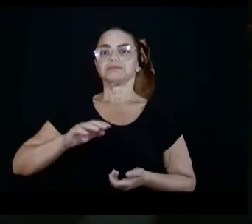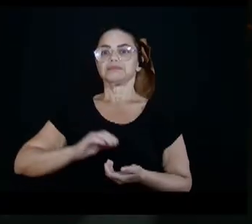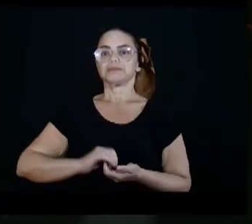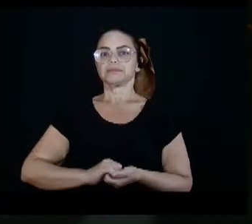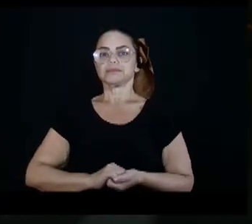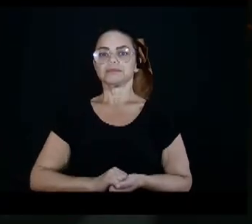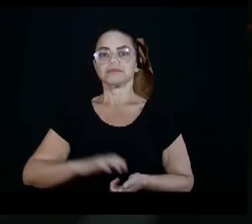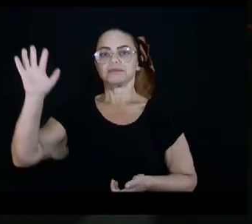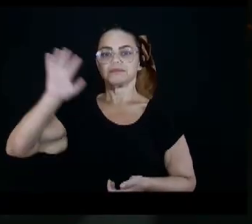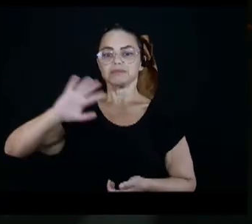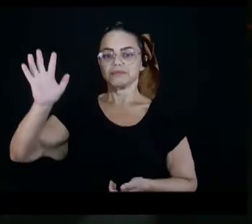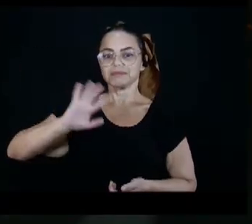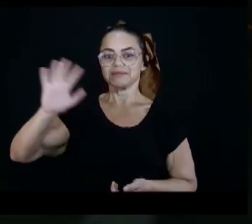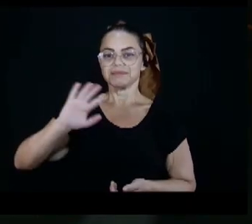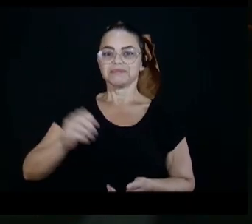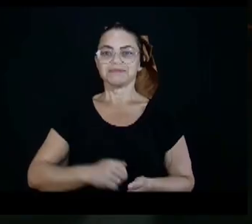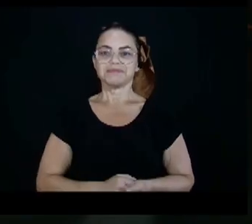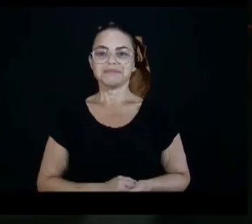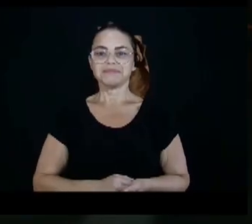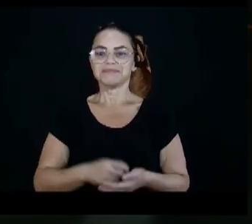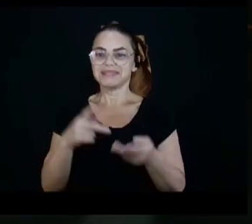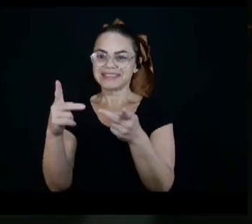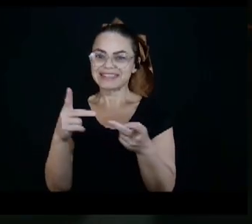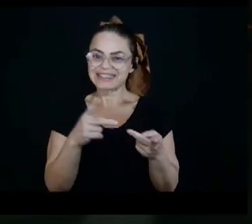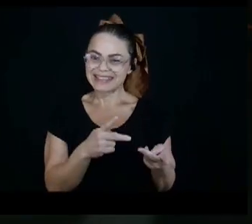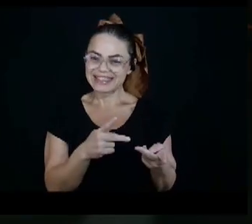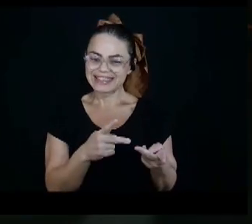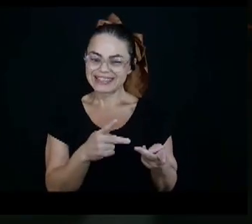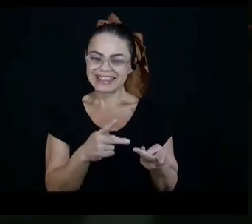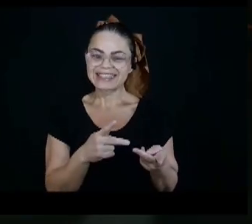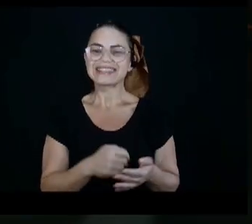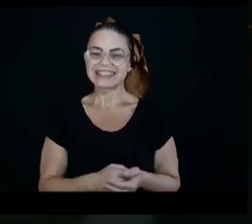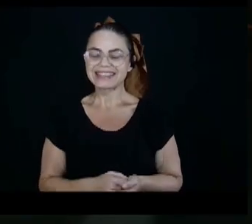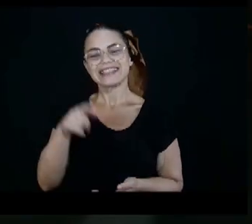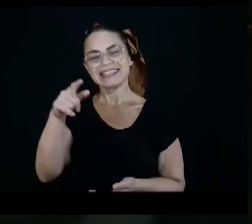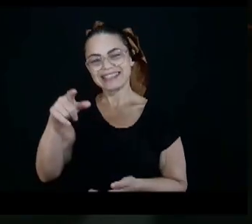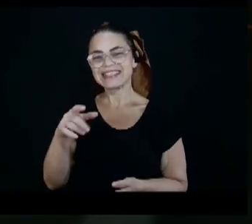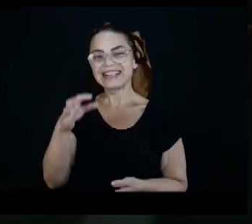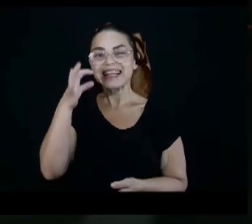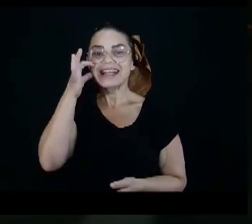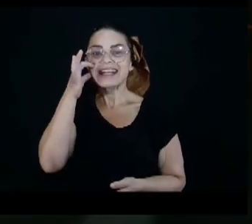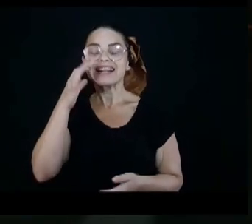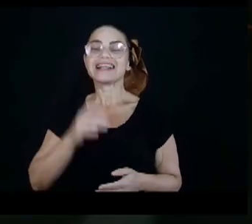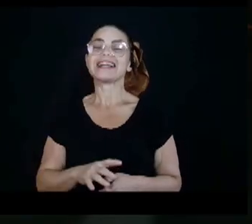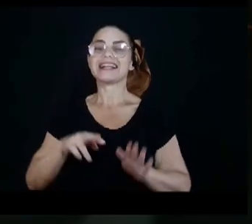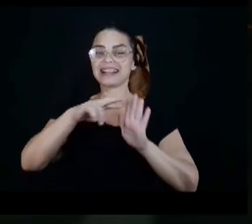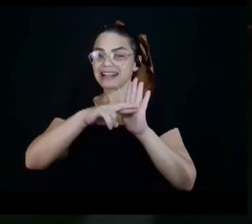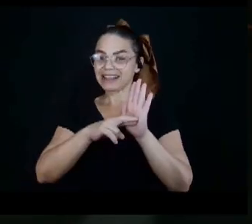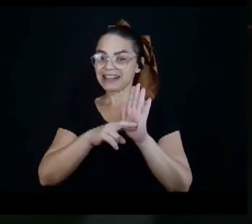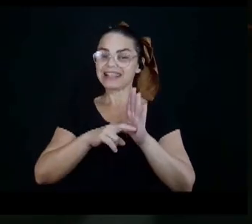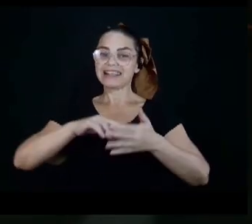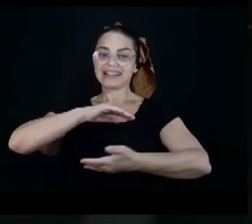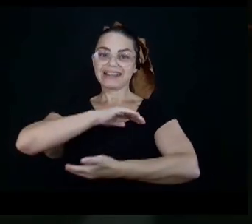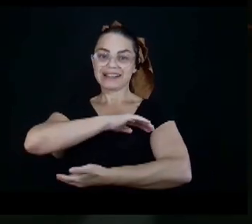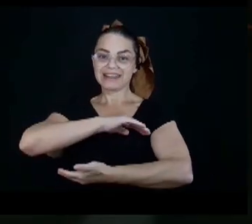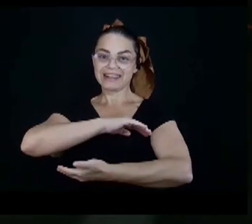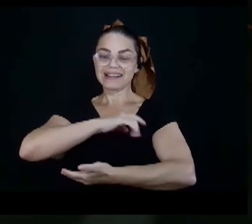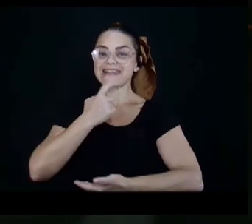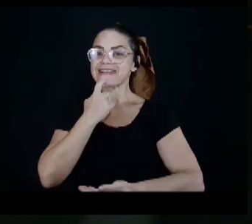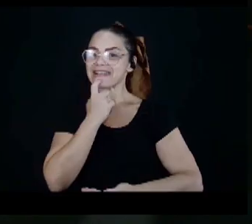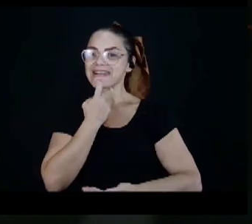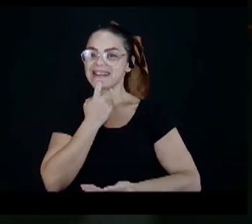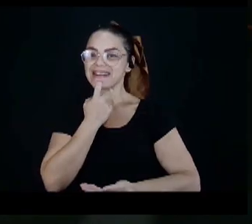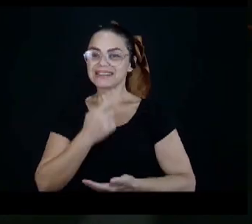Olá, seja muito bem-vindo, você que está ligadinho aí na programação da TV Câmara Campinas. Estamos chegando com mais